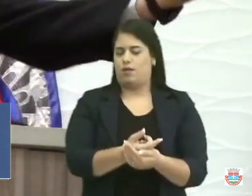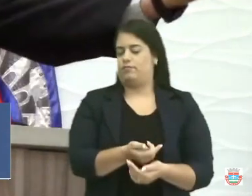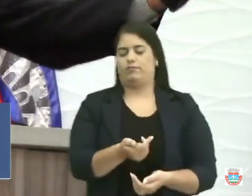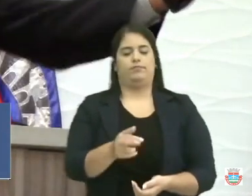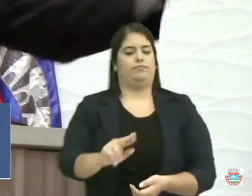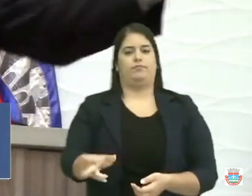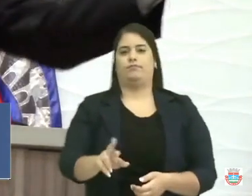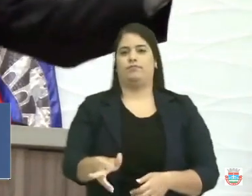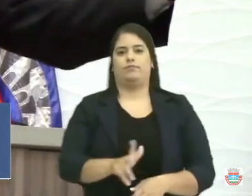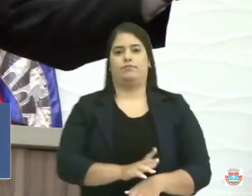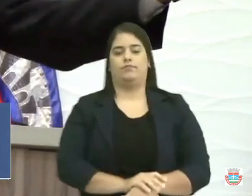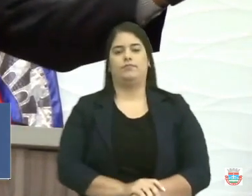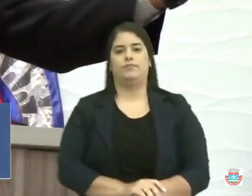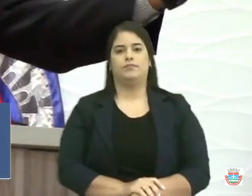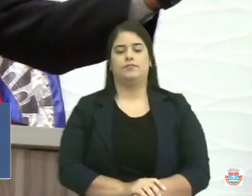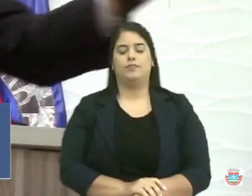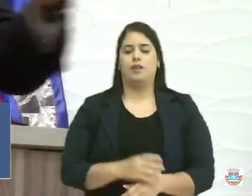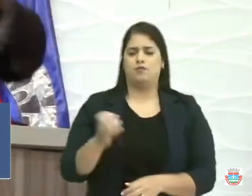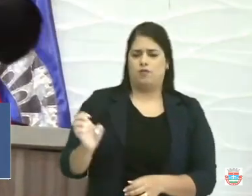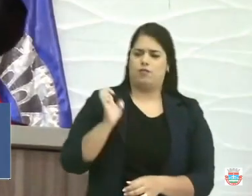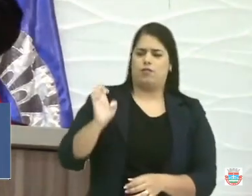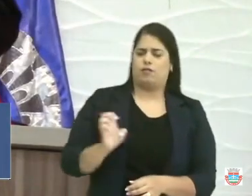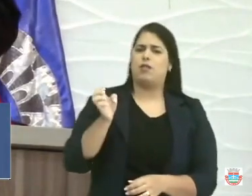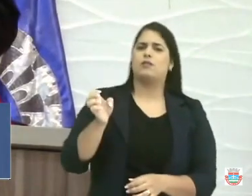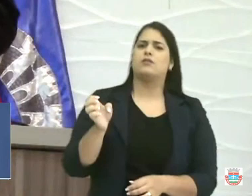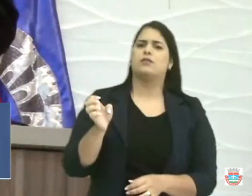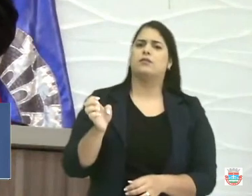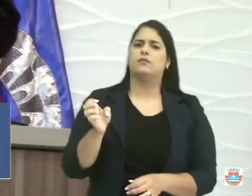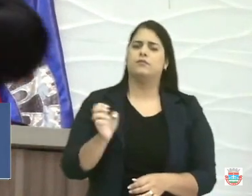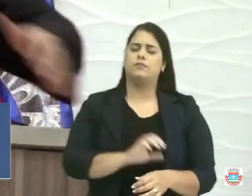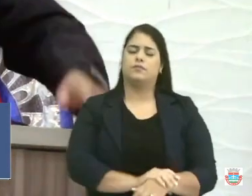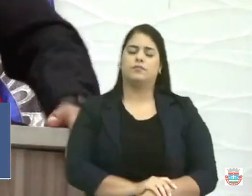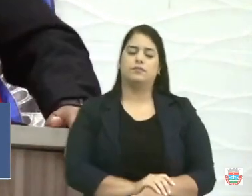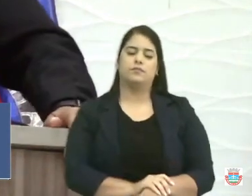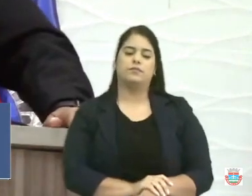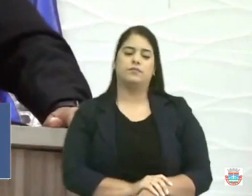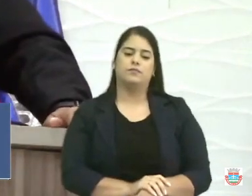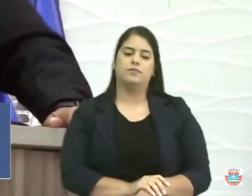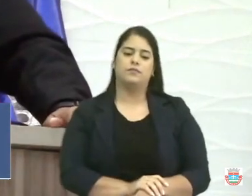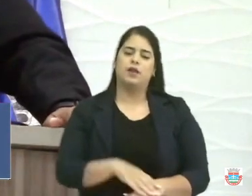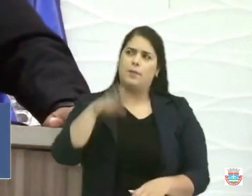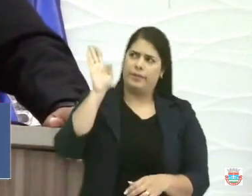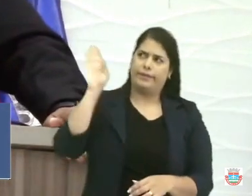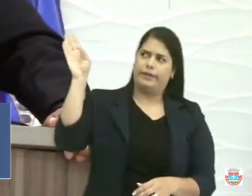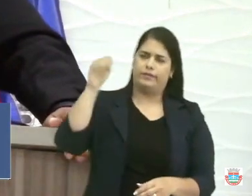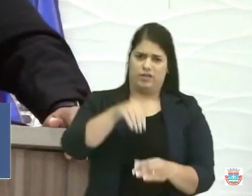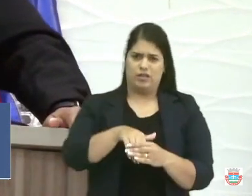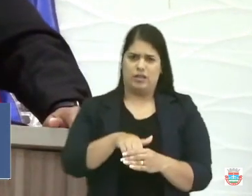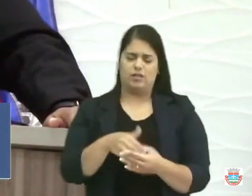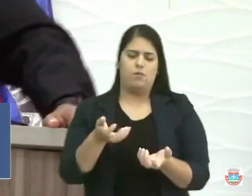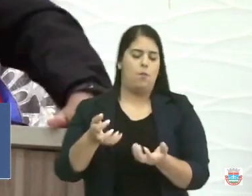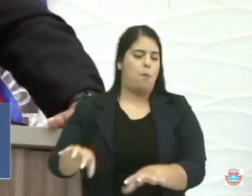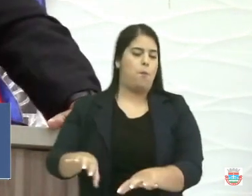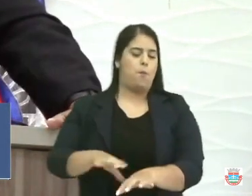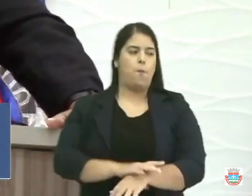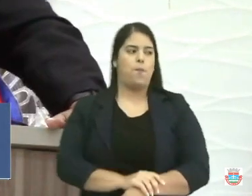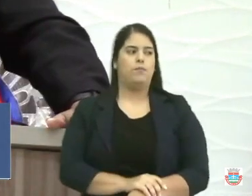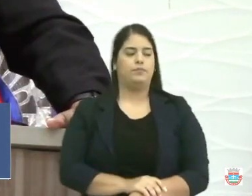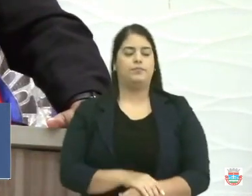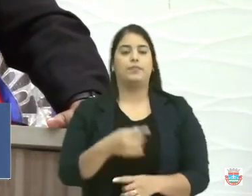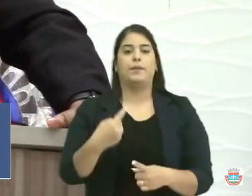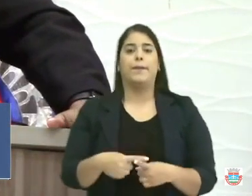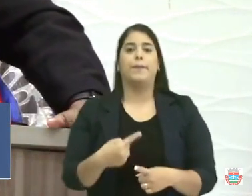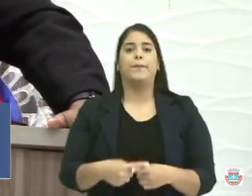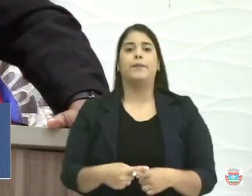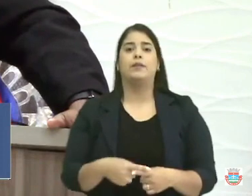Chega, seu Zé, me dá tua riqueza aí. E toma, vota no que eu te mandar, para ver se eu voto. Porque